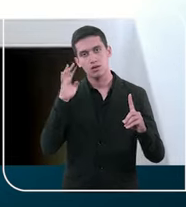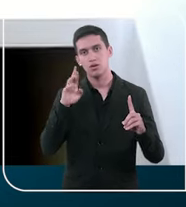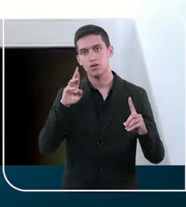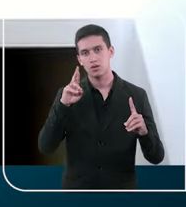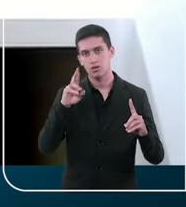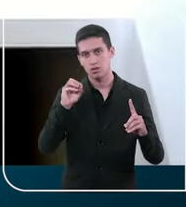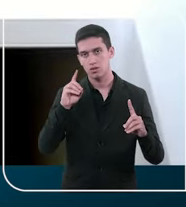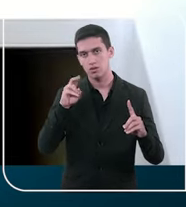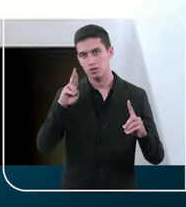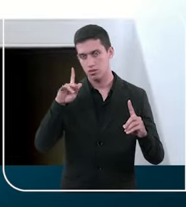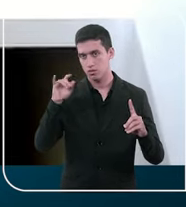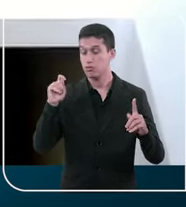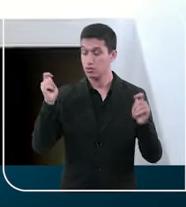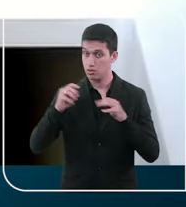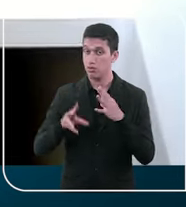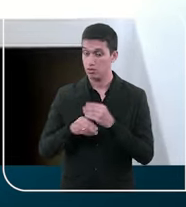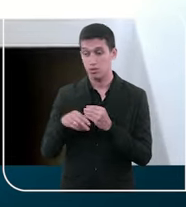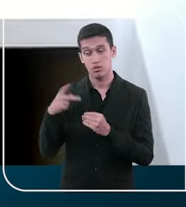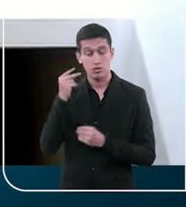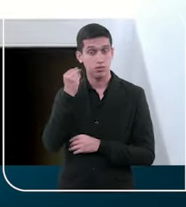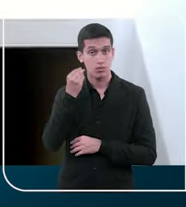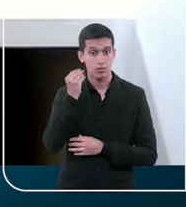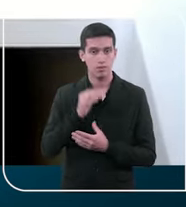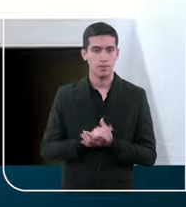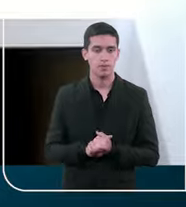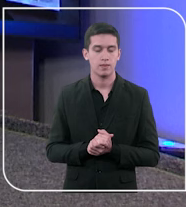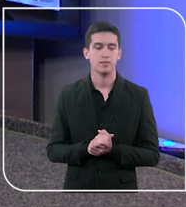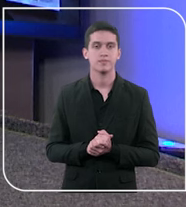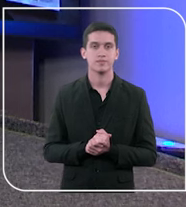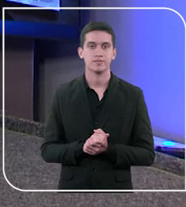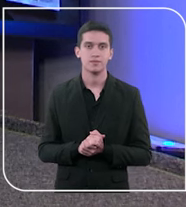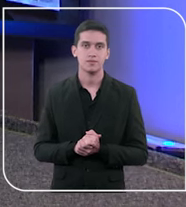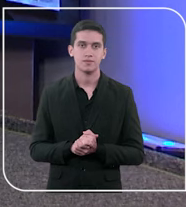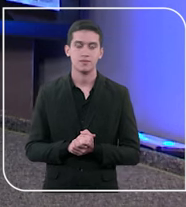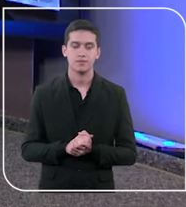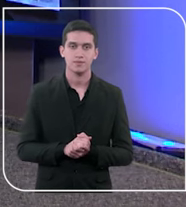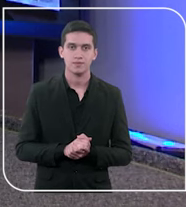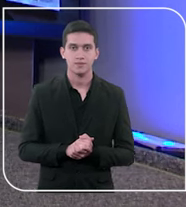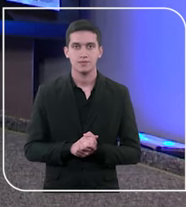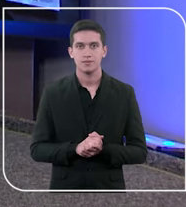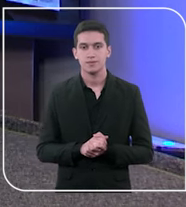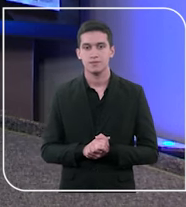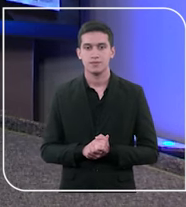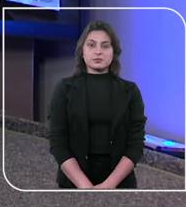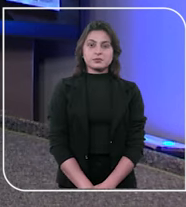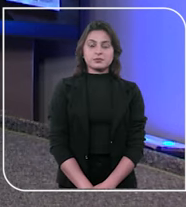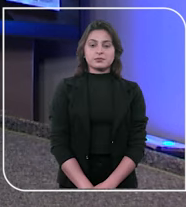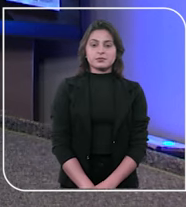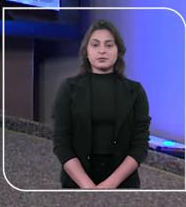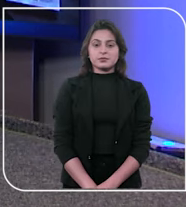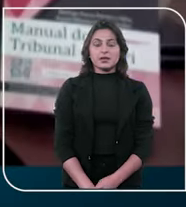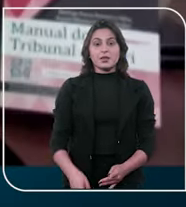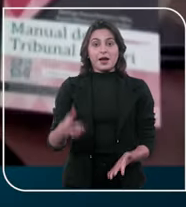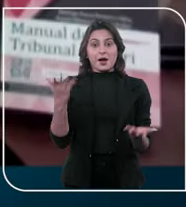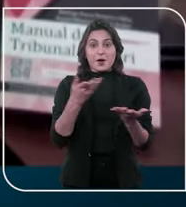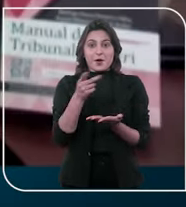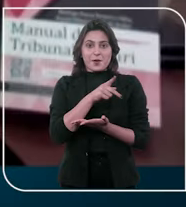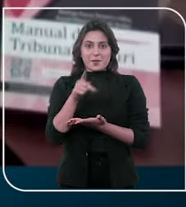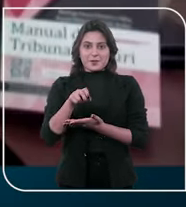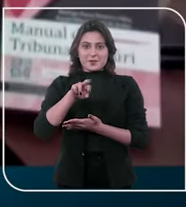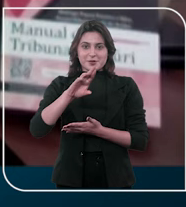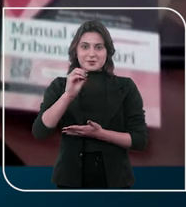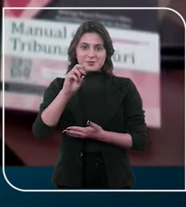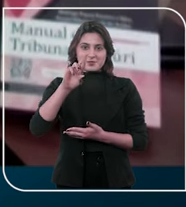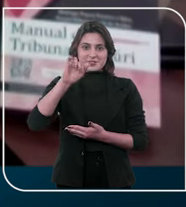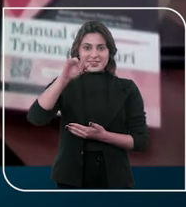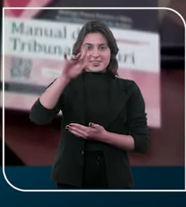pode, por exemplo, complementar essa minha fala pela experiência que ele teve. Por favor, professor Rodrigo. Eu acho que o que a Mayara